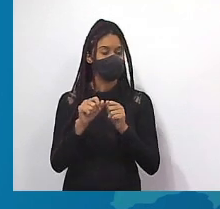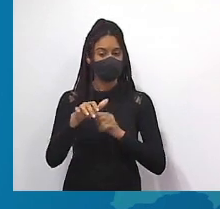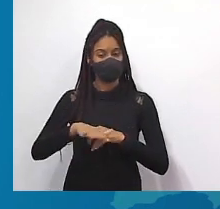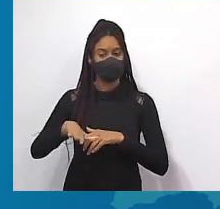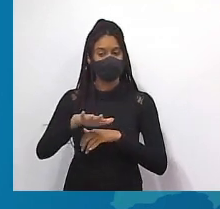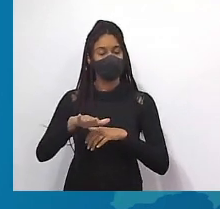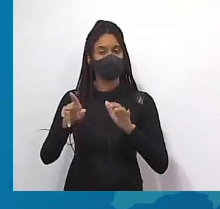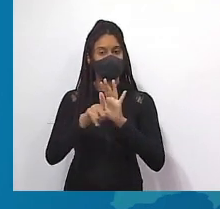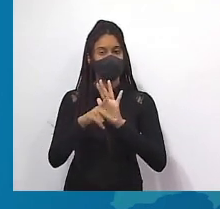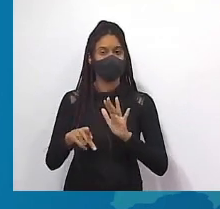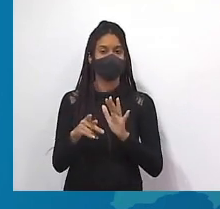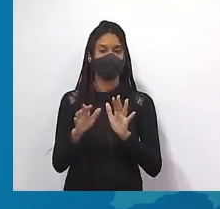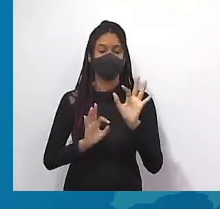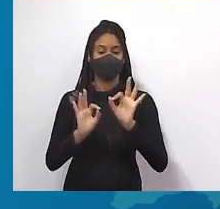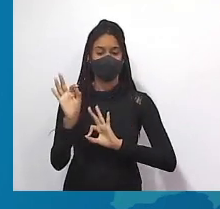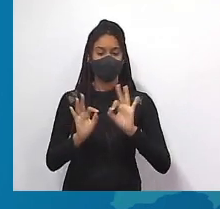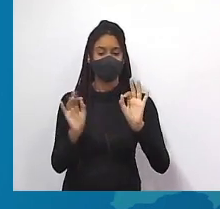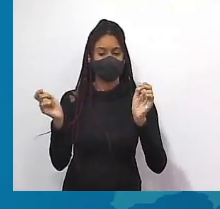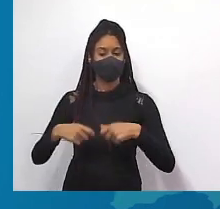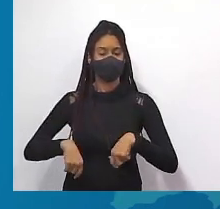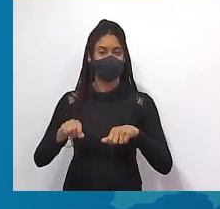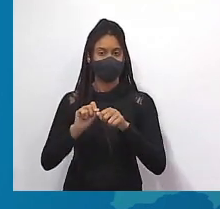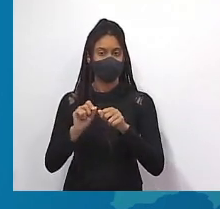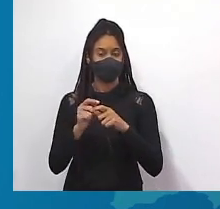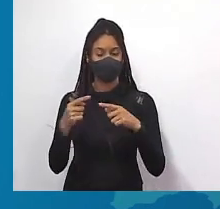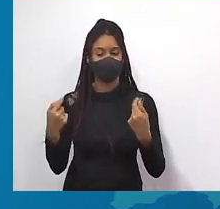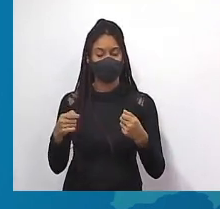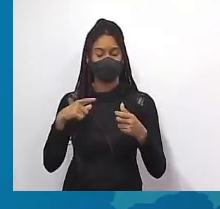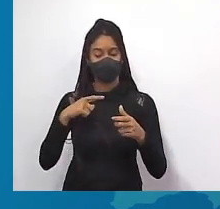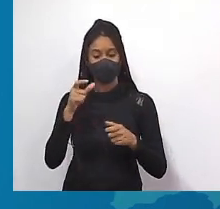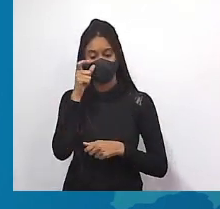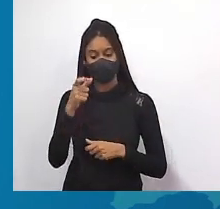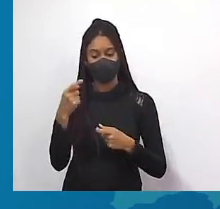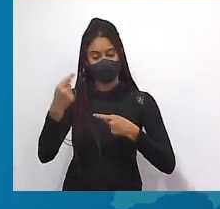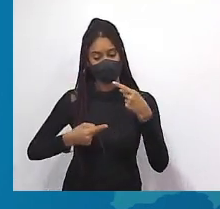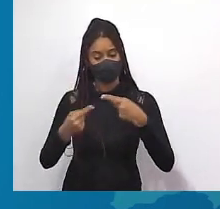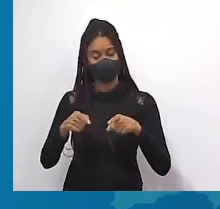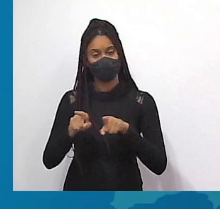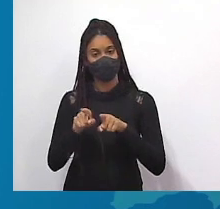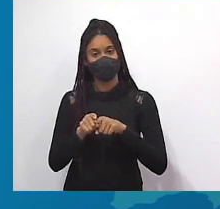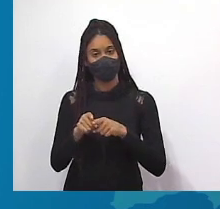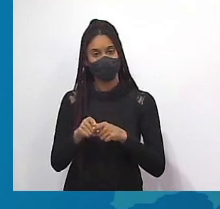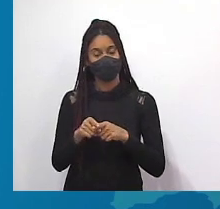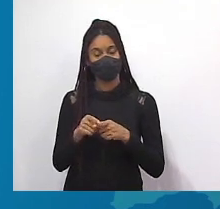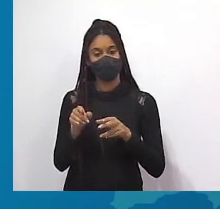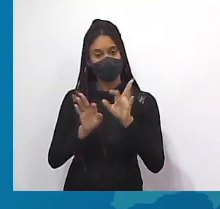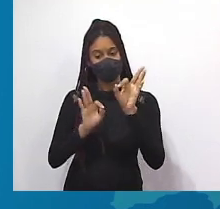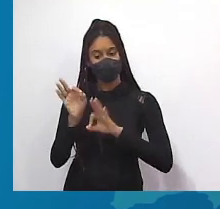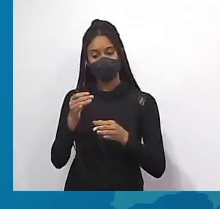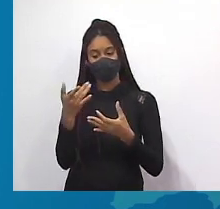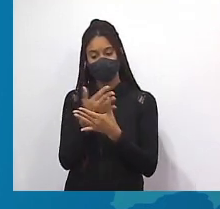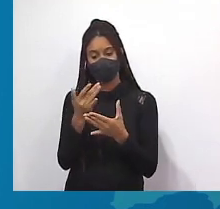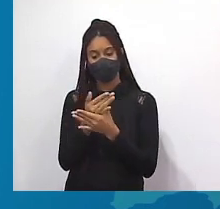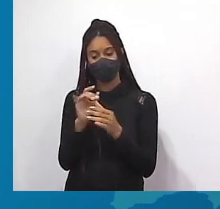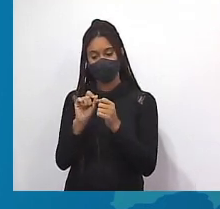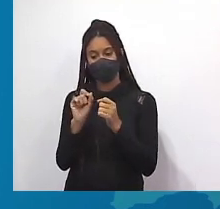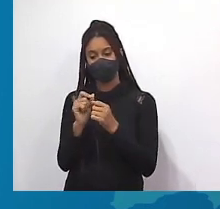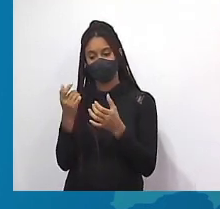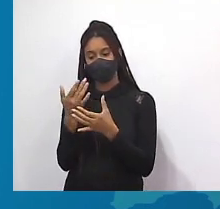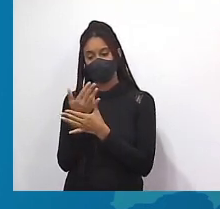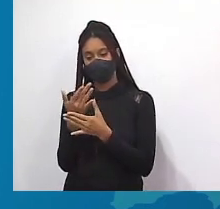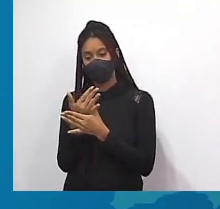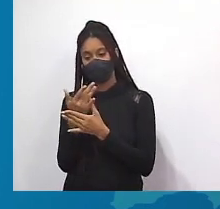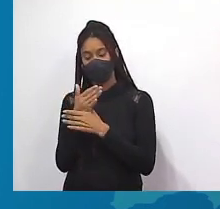que a própria arquitetura pode resolver. Mas tem que existir um interesse político e da gestão urbana de construir cidades mais verdes,